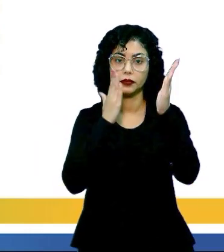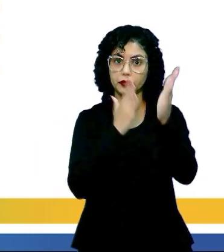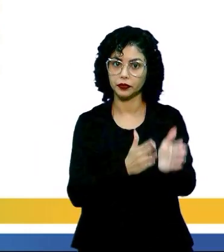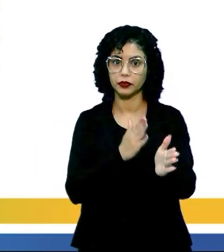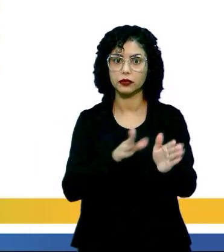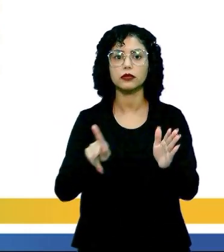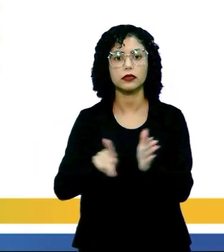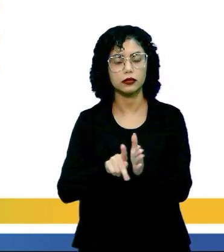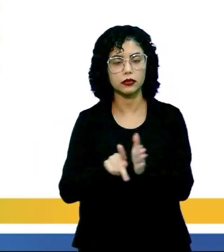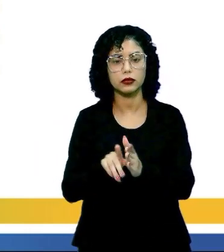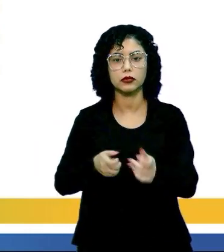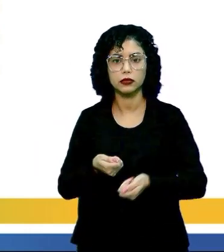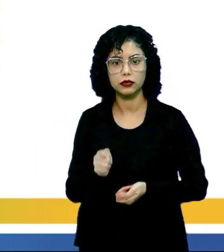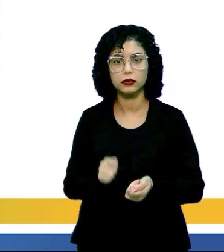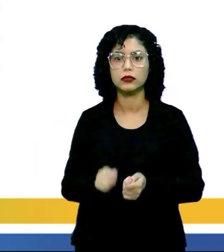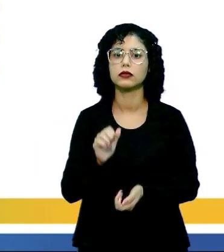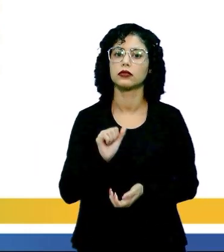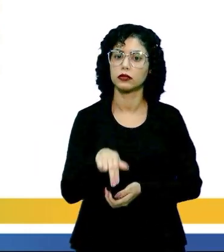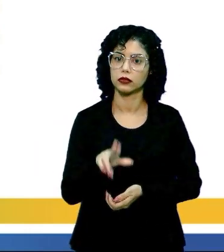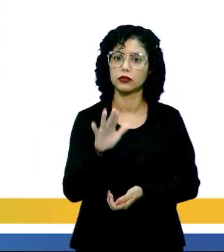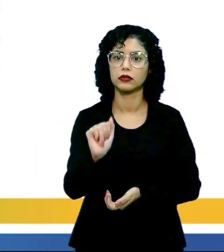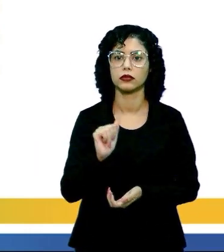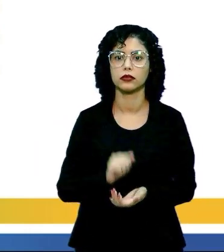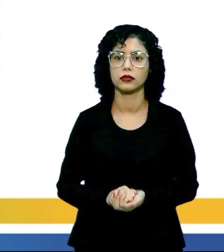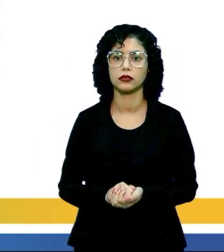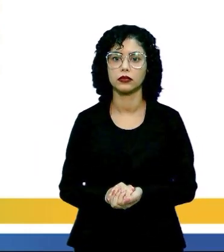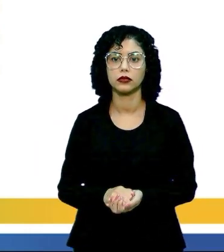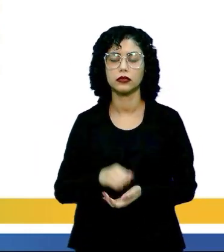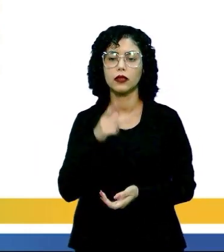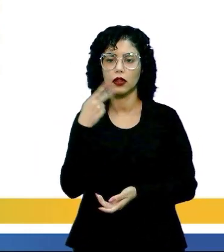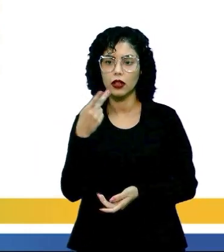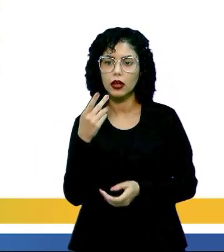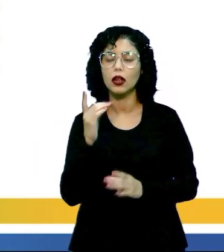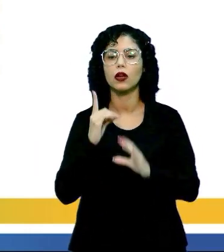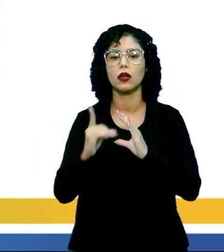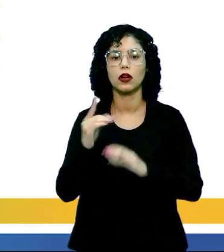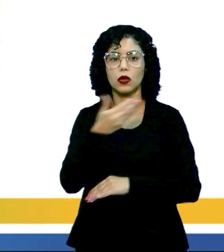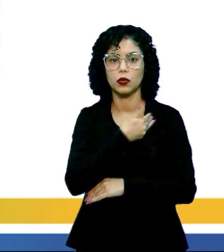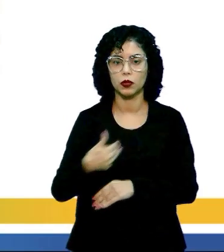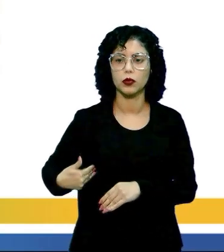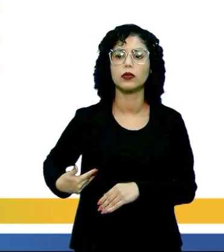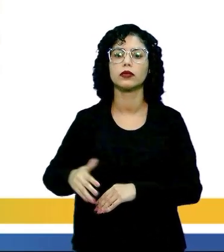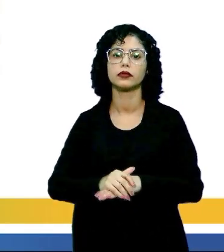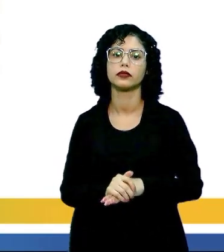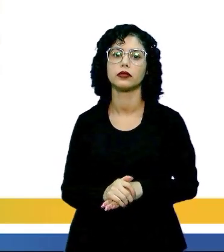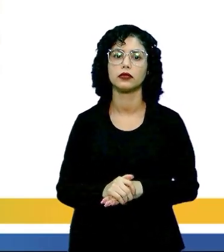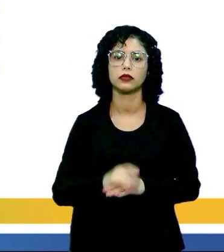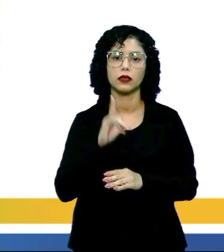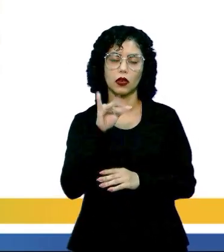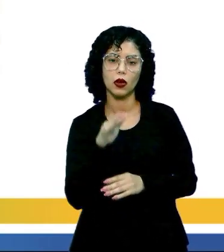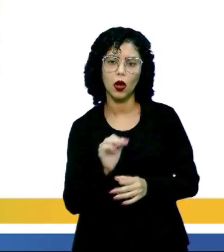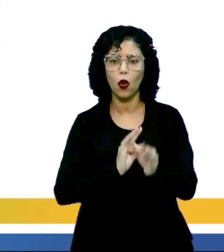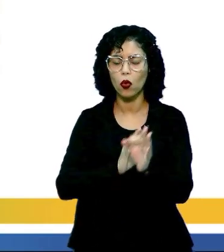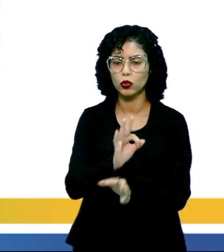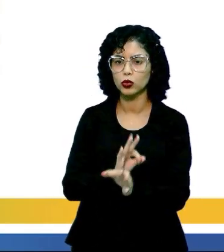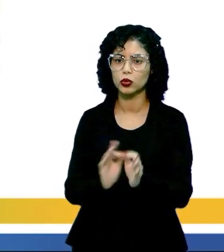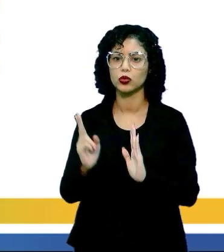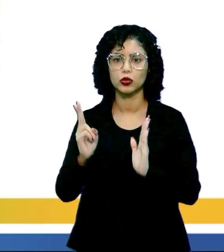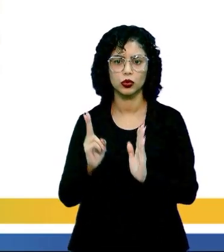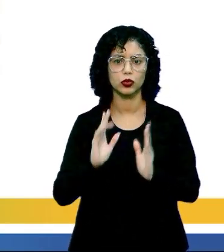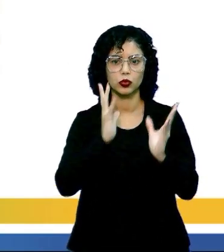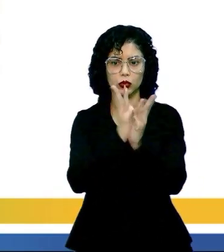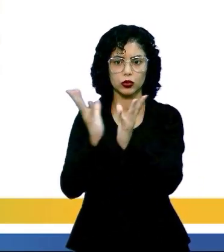dirigiam o Estado, convocavam o Senado e presidiam o culto público. Os comícios eram organizados